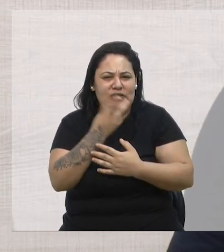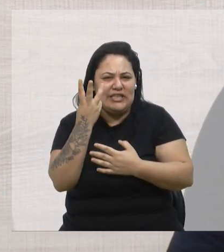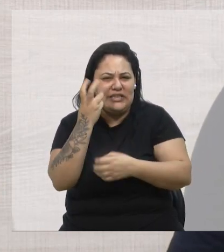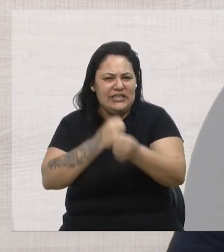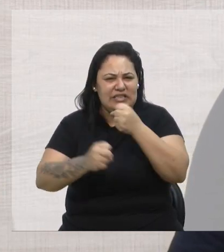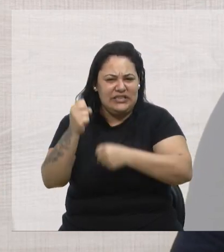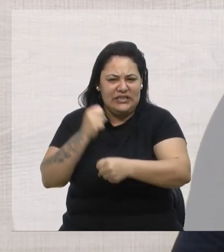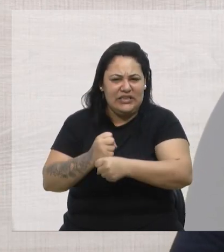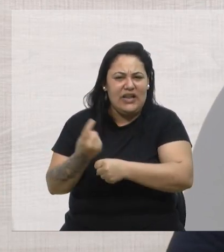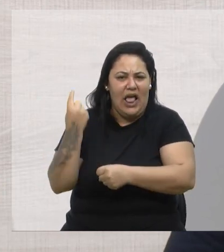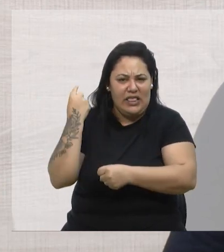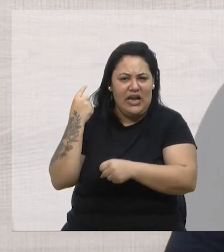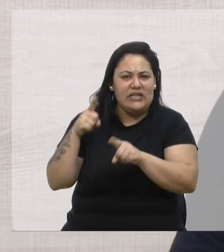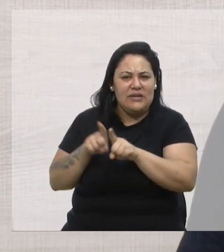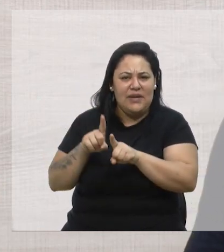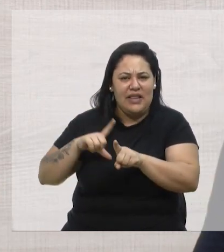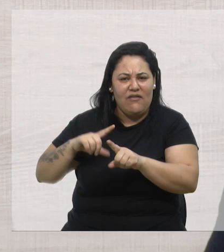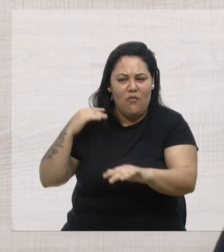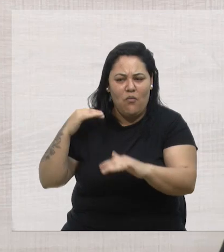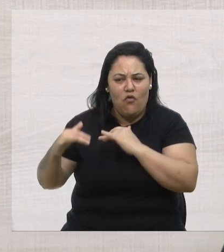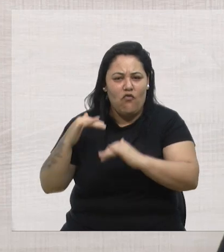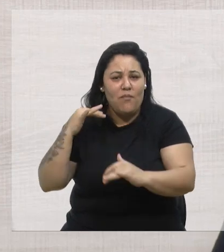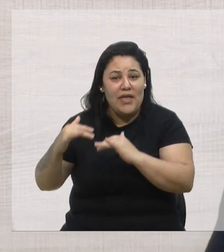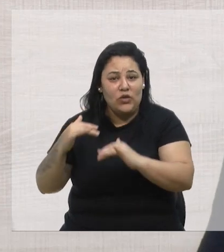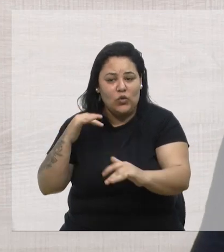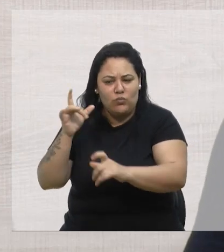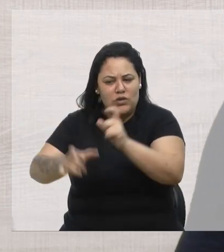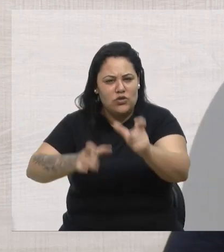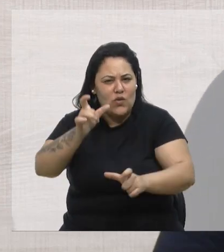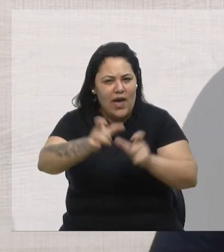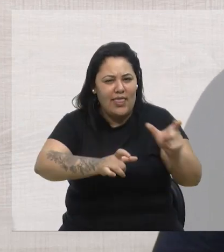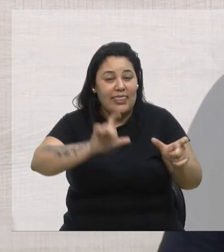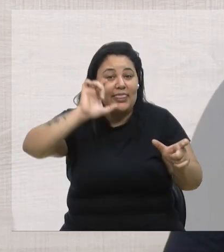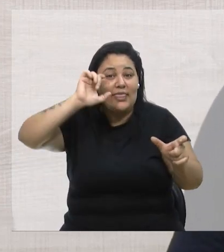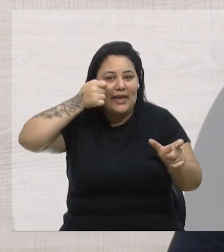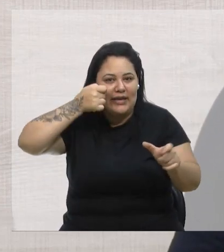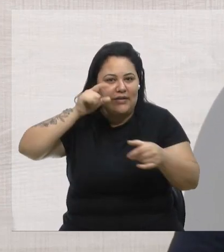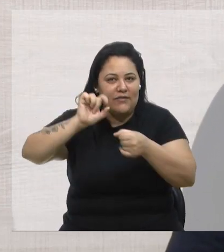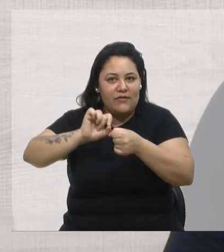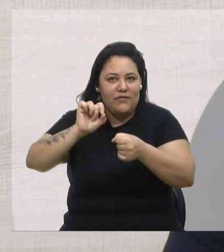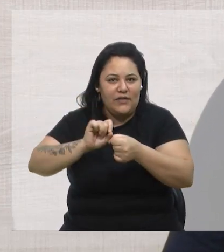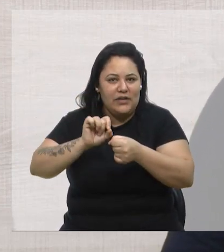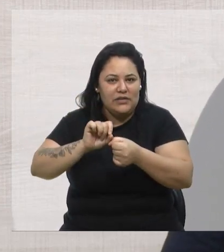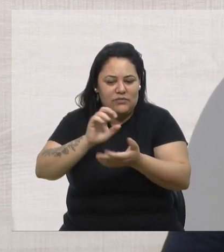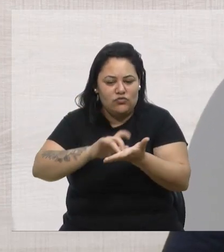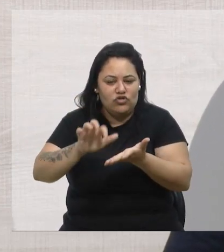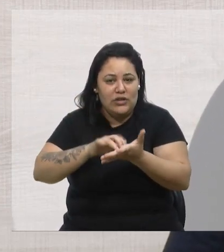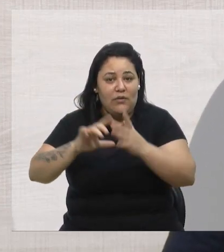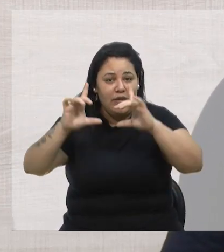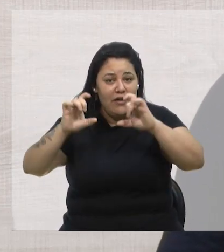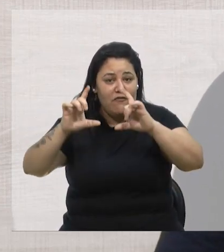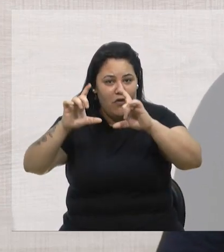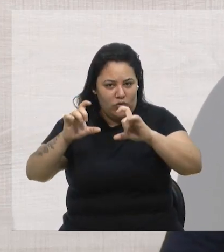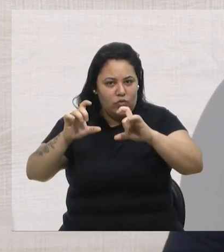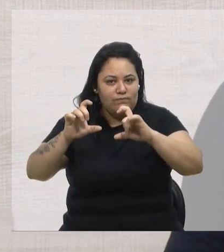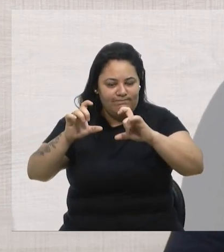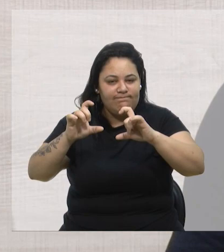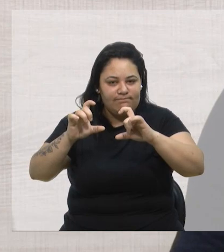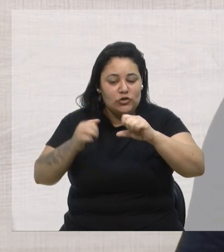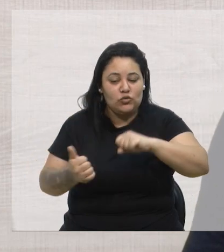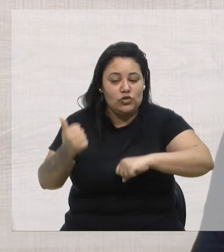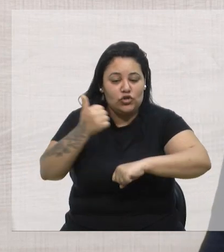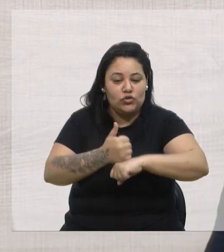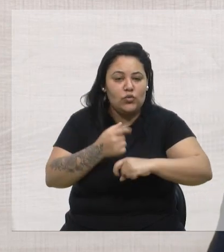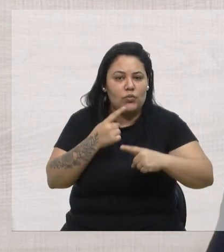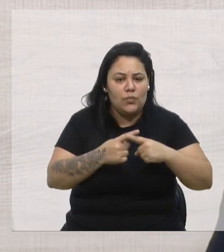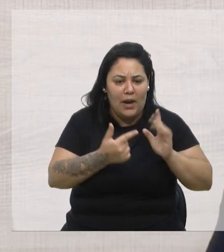Há cerca de uns 2, 3 anos atrás também teve um movimento negro, fez uma recolorização digital das fotos